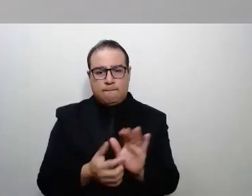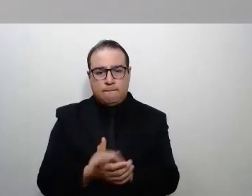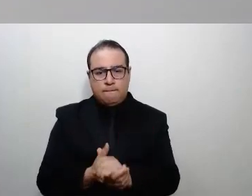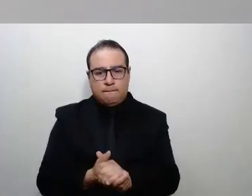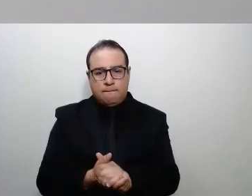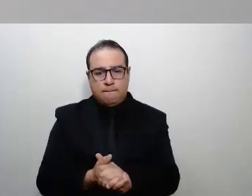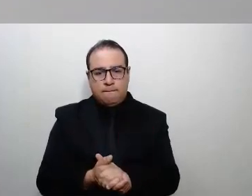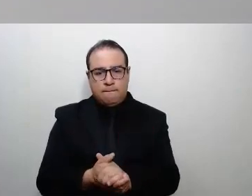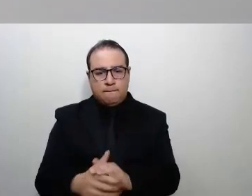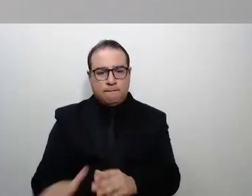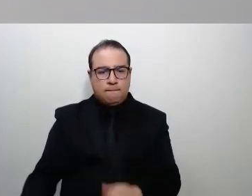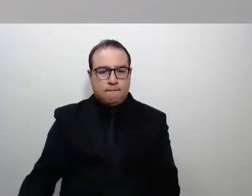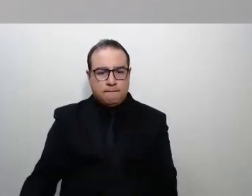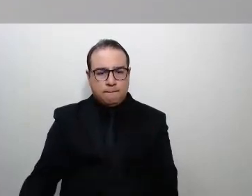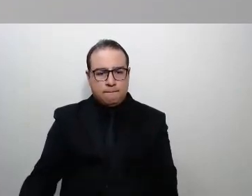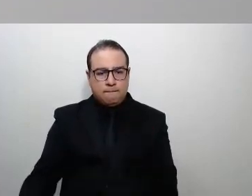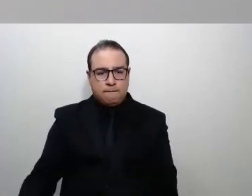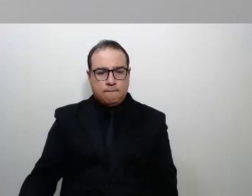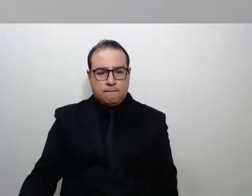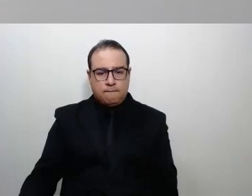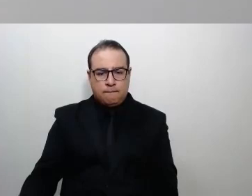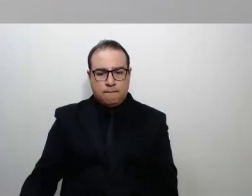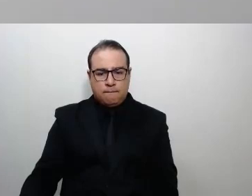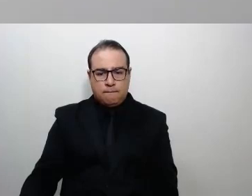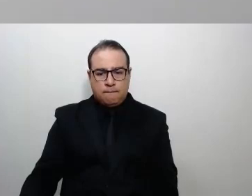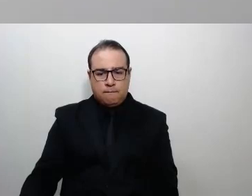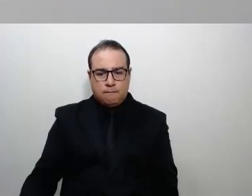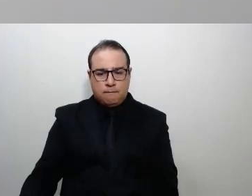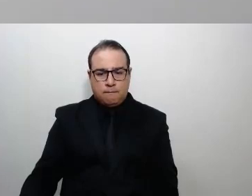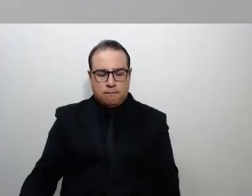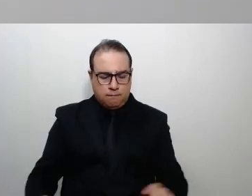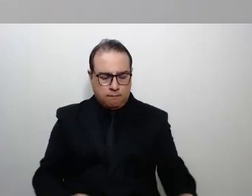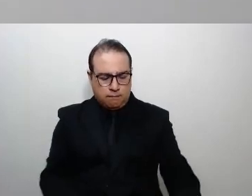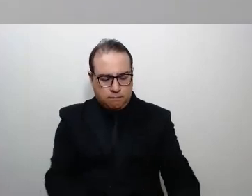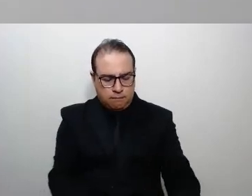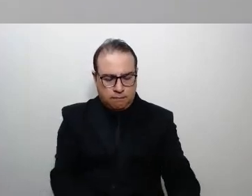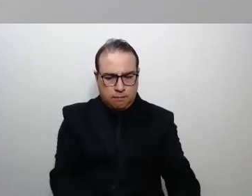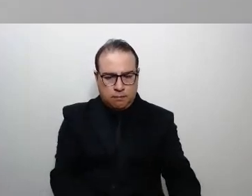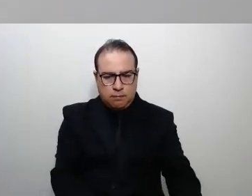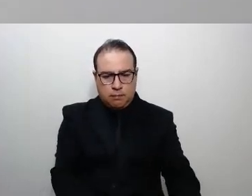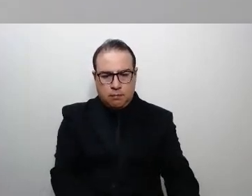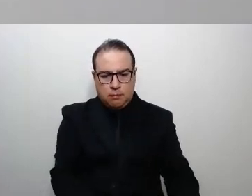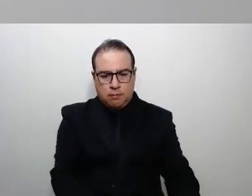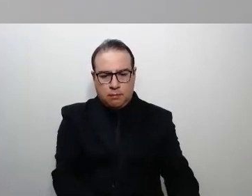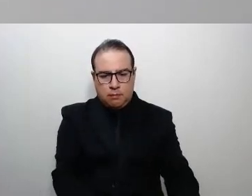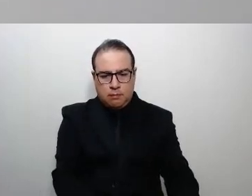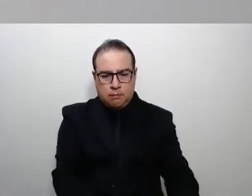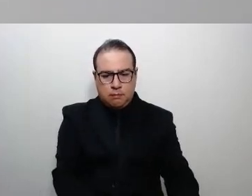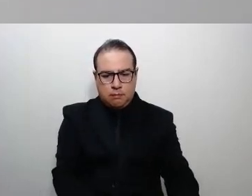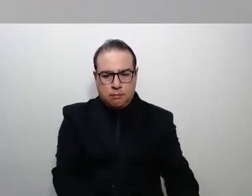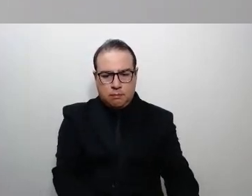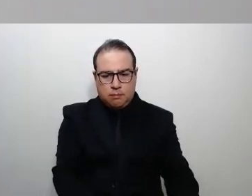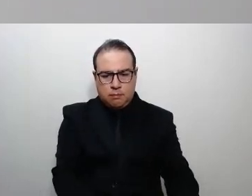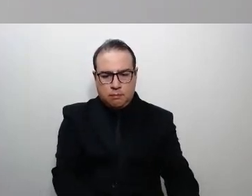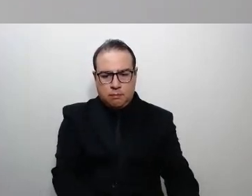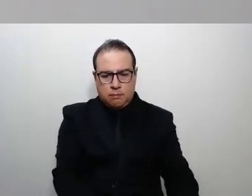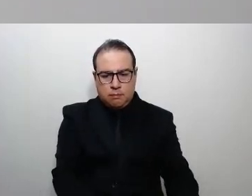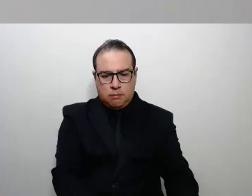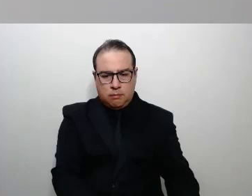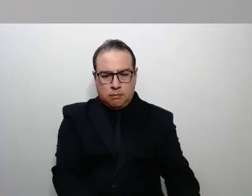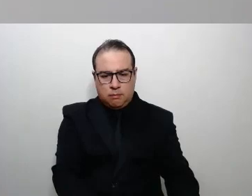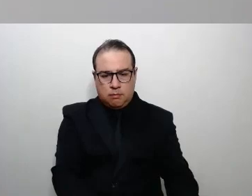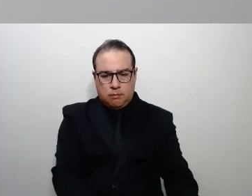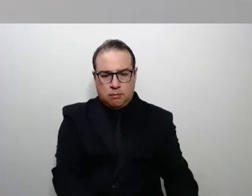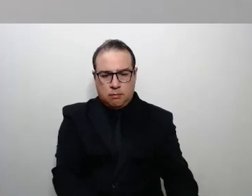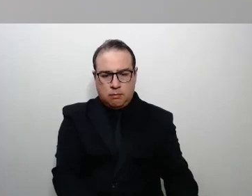com o Ministério do Trabalho e do Desenvolvimento Social porque ali a partir do registro esse cidadão vai poder